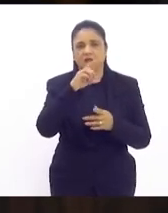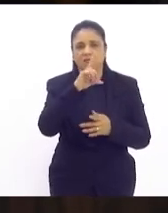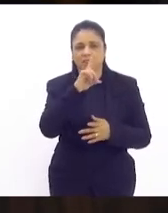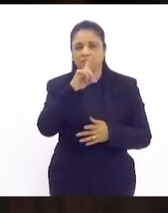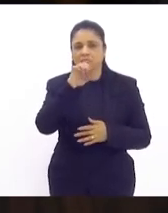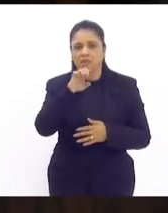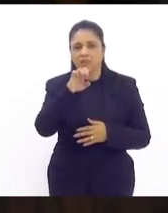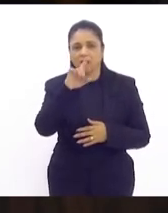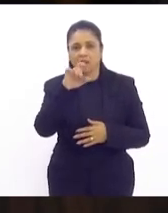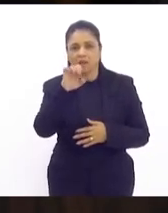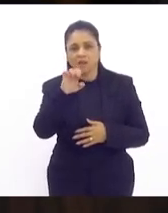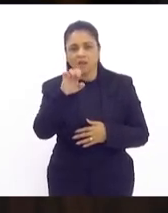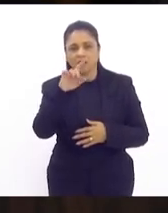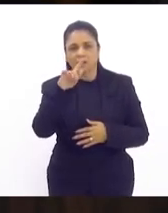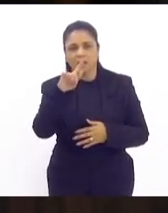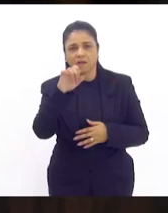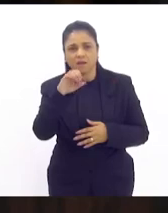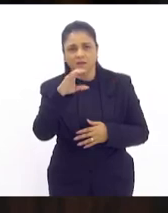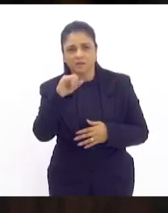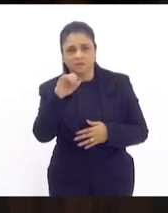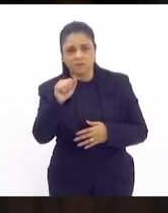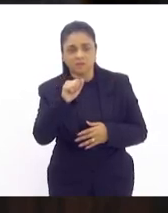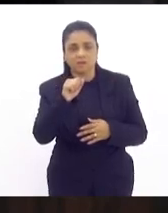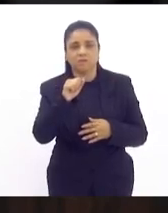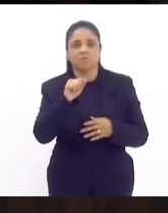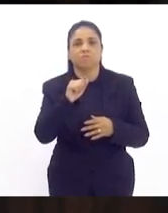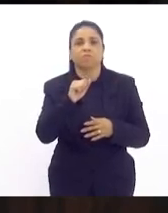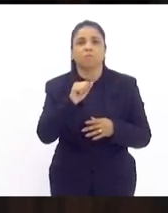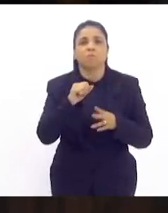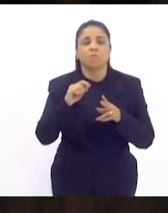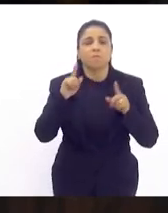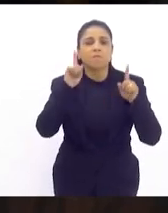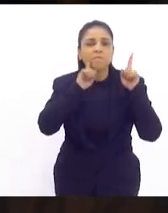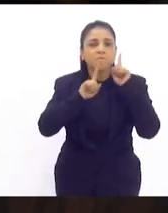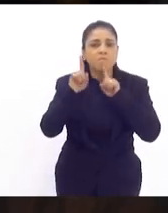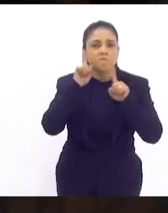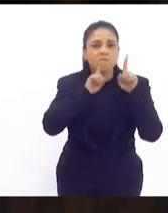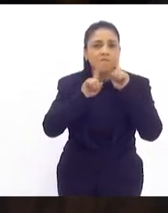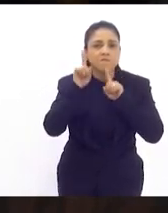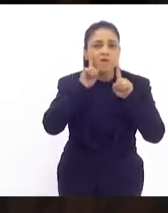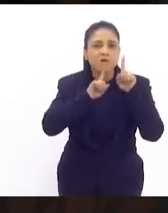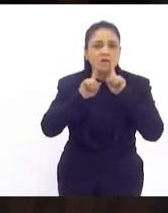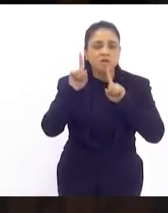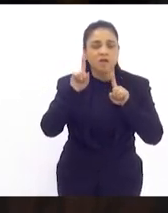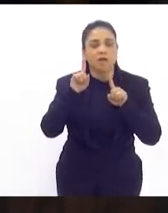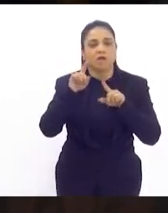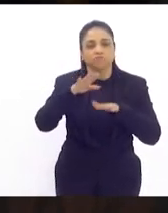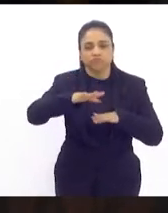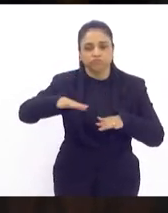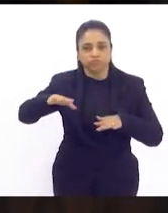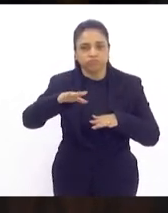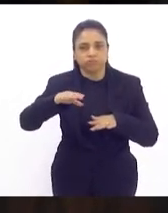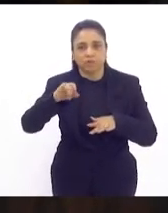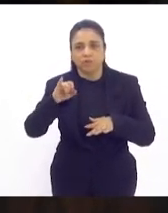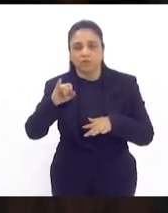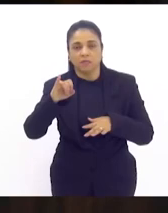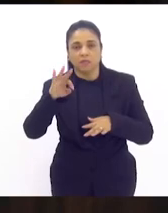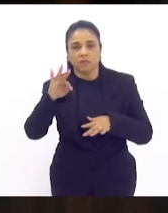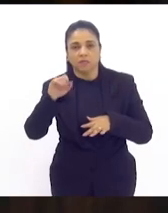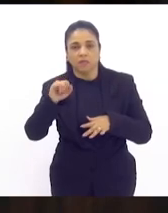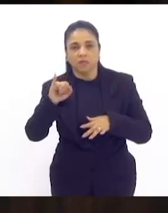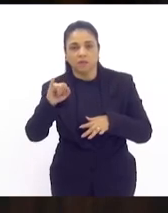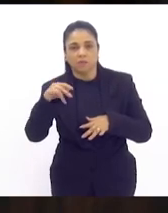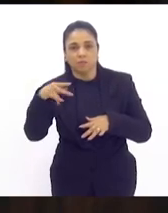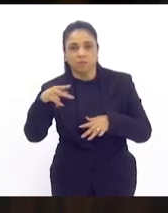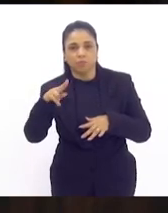polícia de maricar para o bairro de Itaipu a sul parecer das comissões de